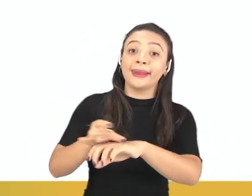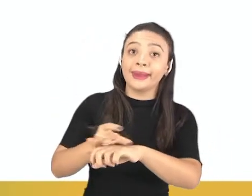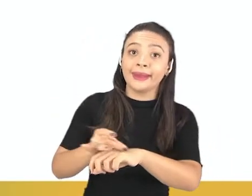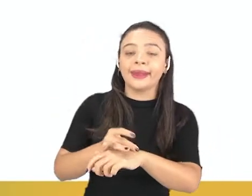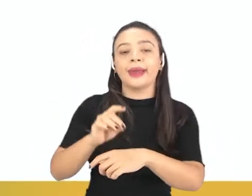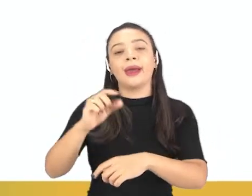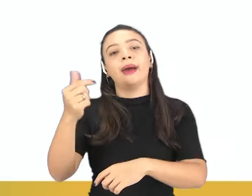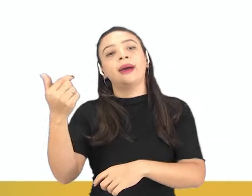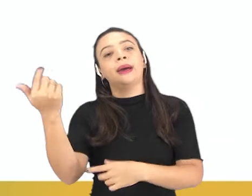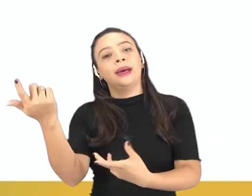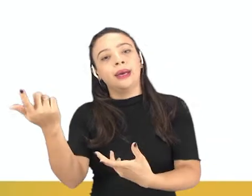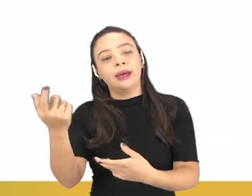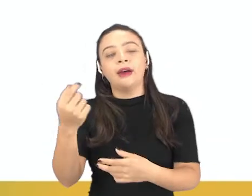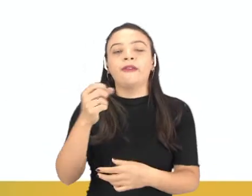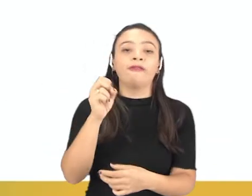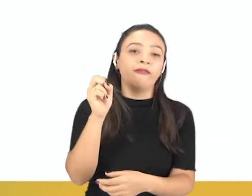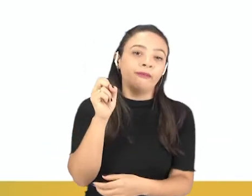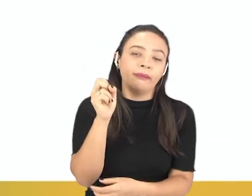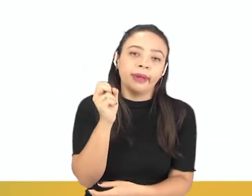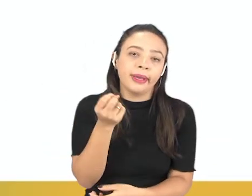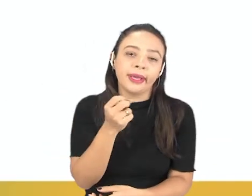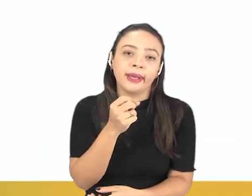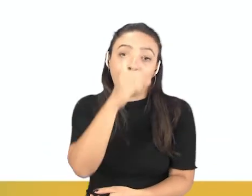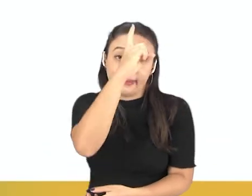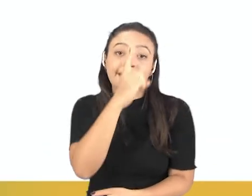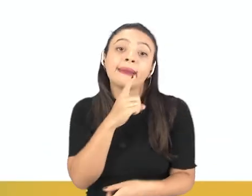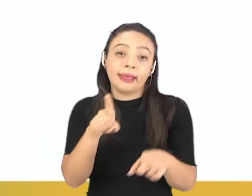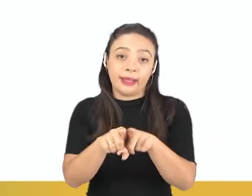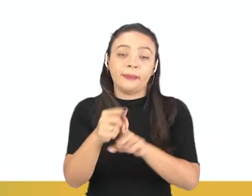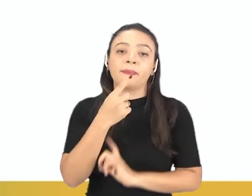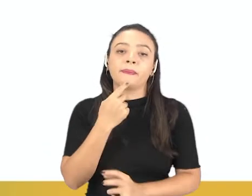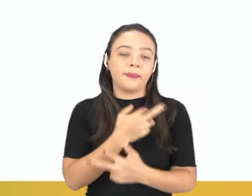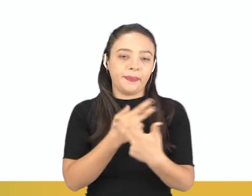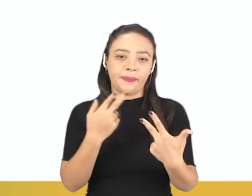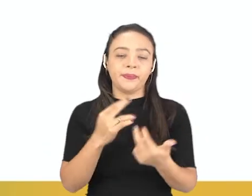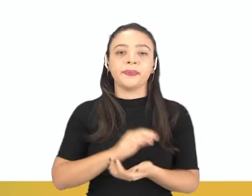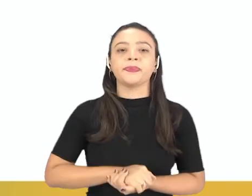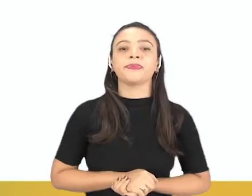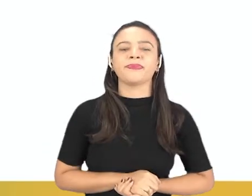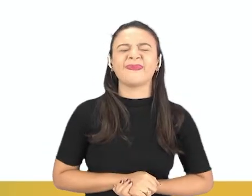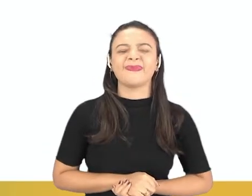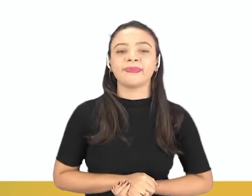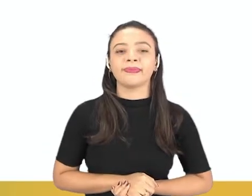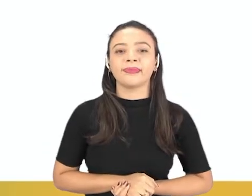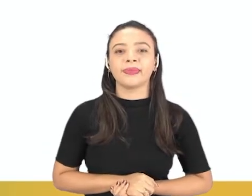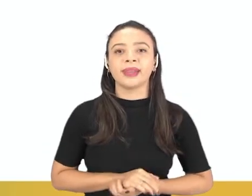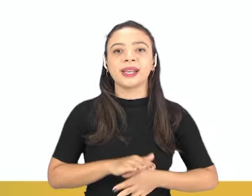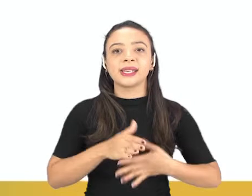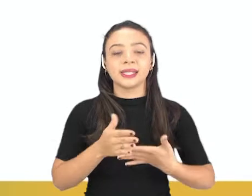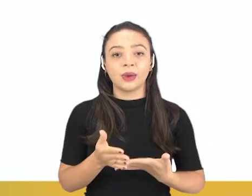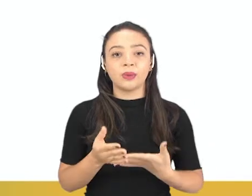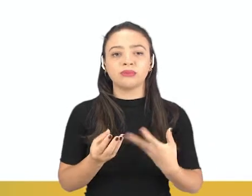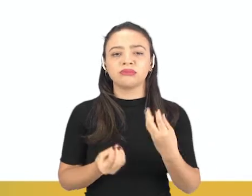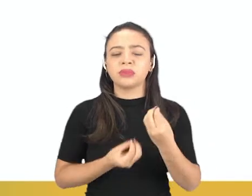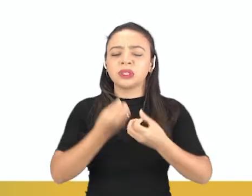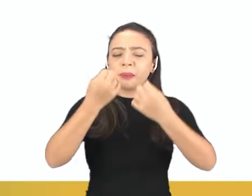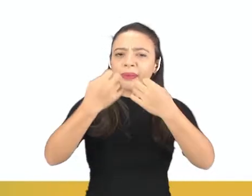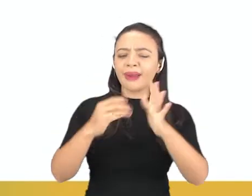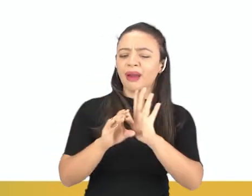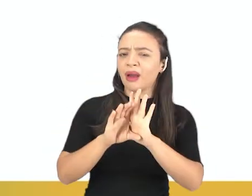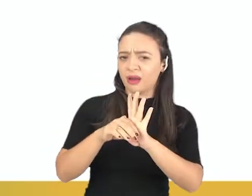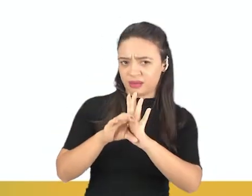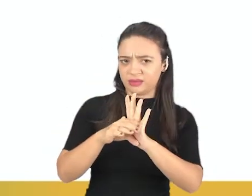circunferência amarela preta verde e vermelha E aí E então lá vamos aqui definir a